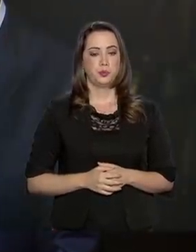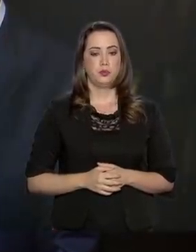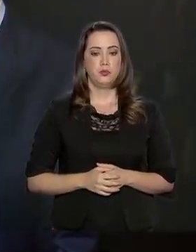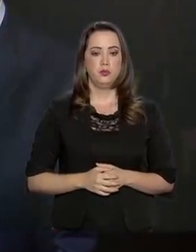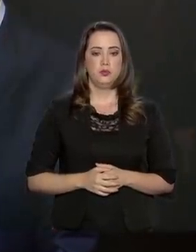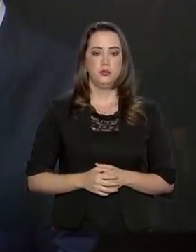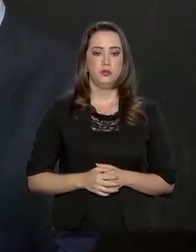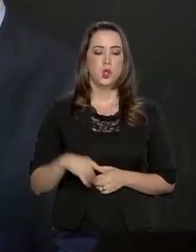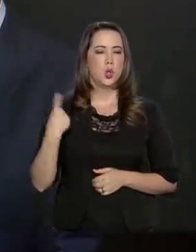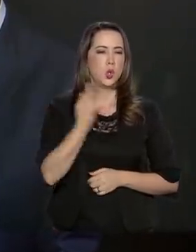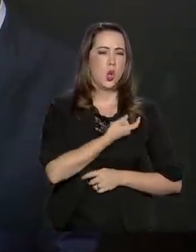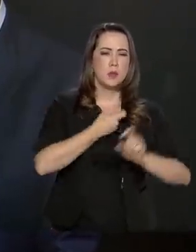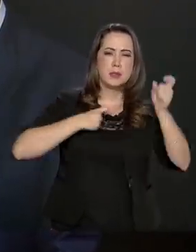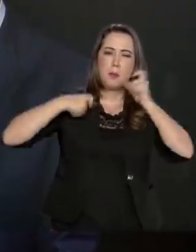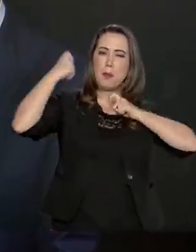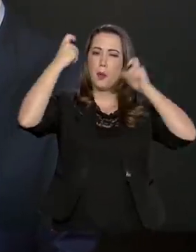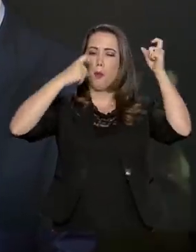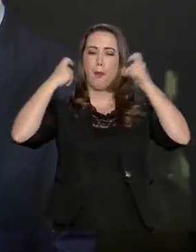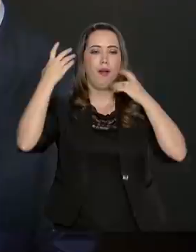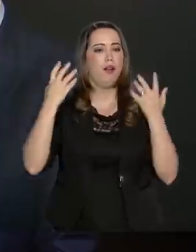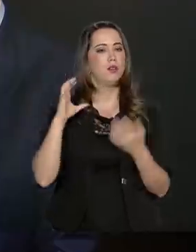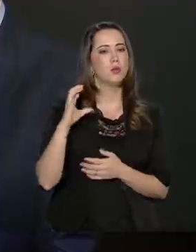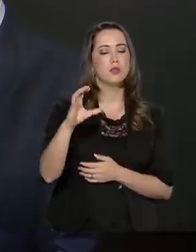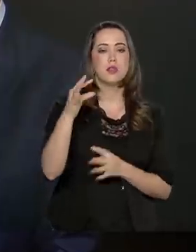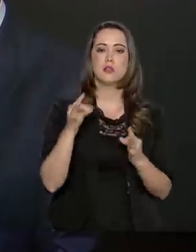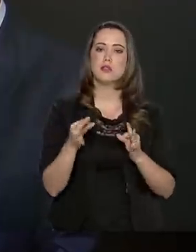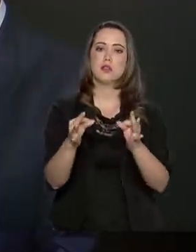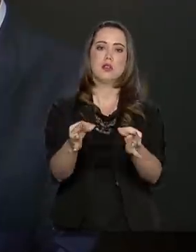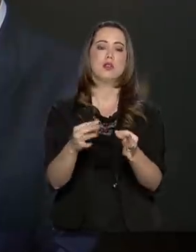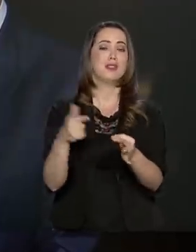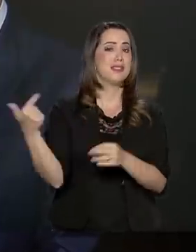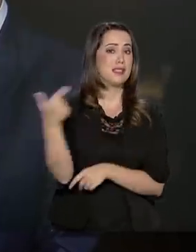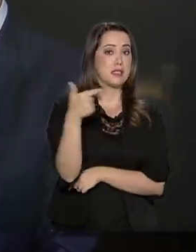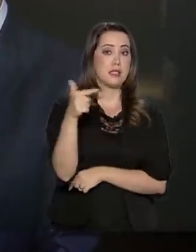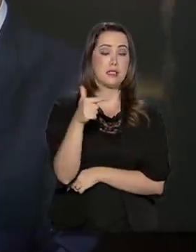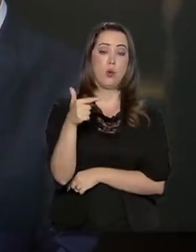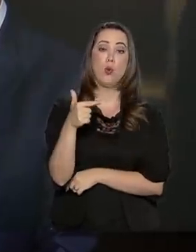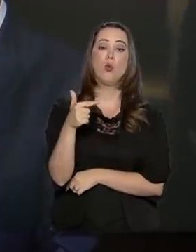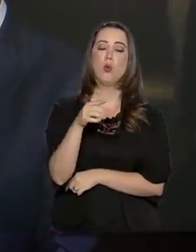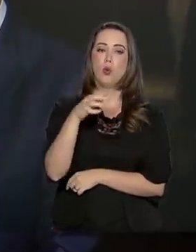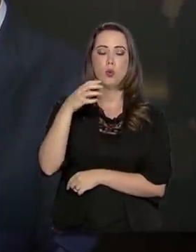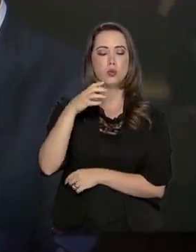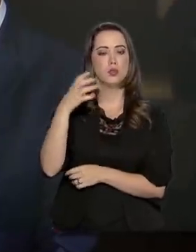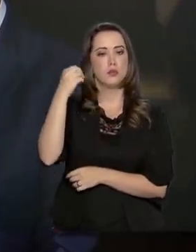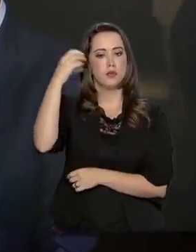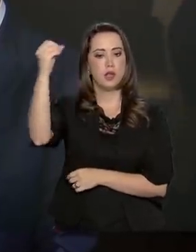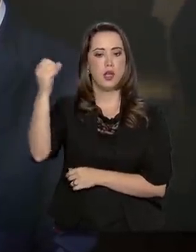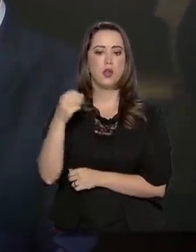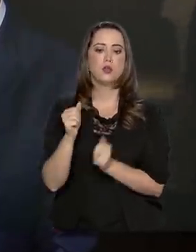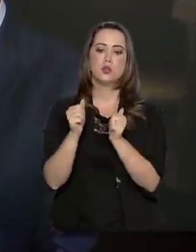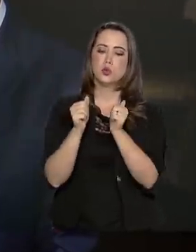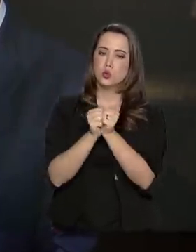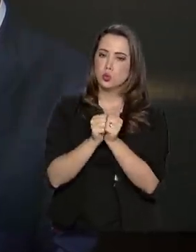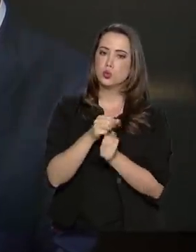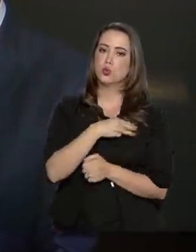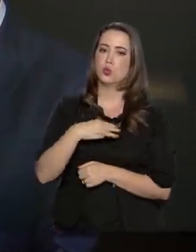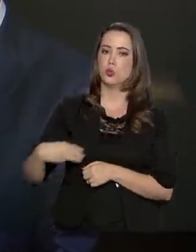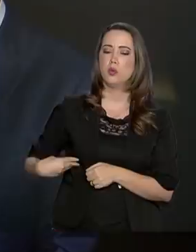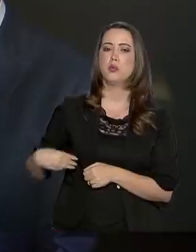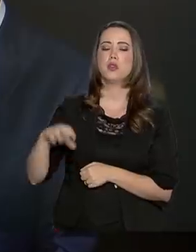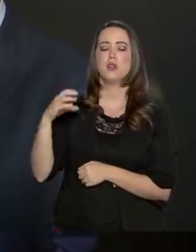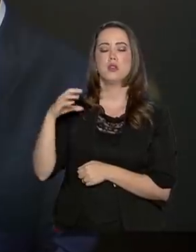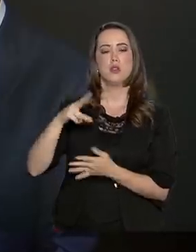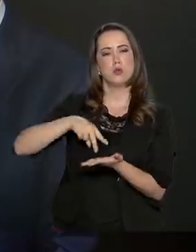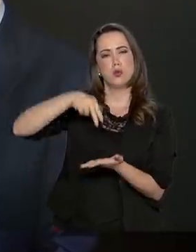Nós estamos muito preocupados com ciência e tecnologia. É uma segunda viagem no corrente ano do ministro Marcos Pontes comigo para Israel, para